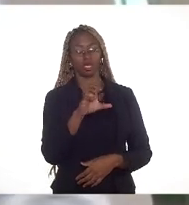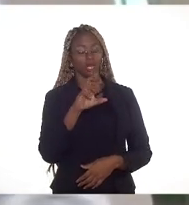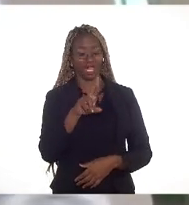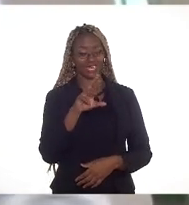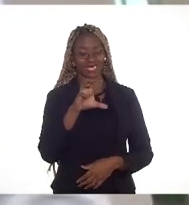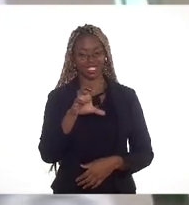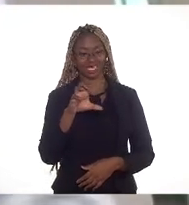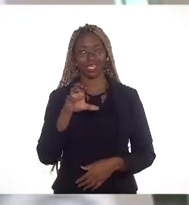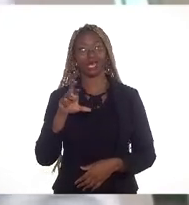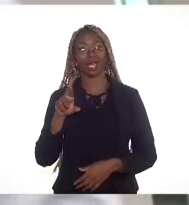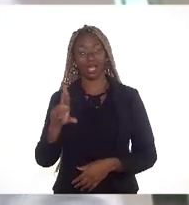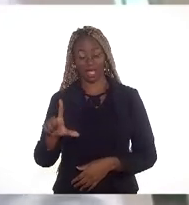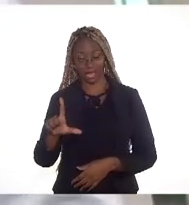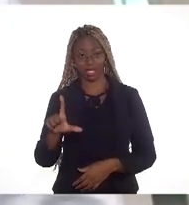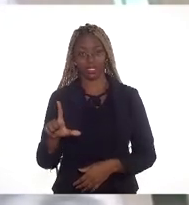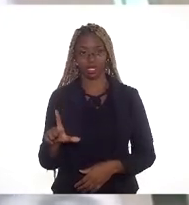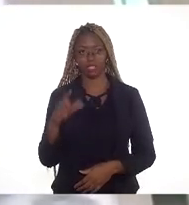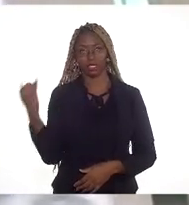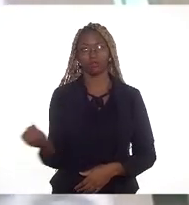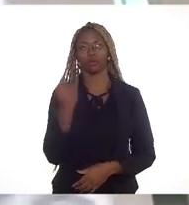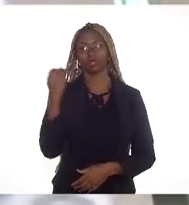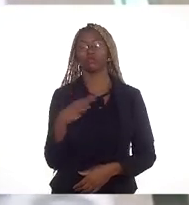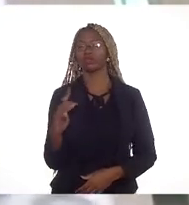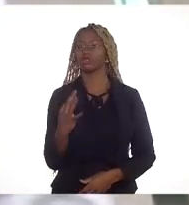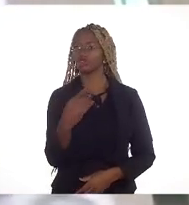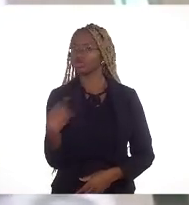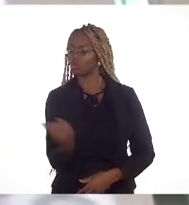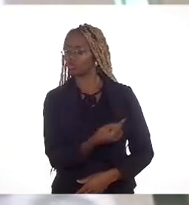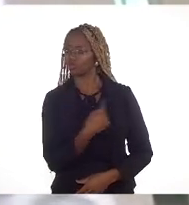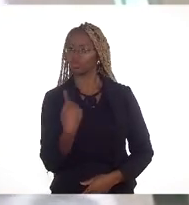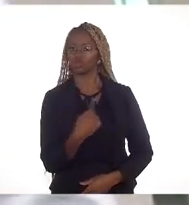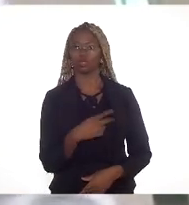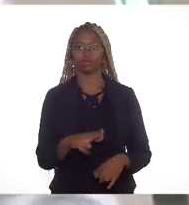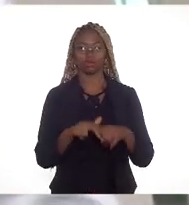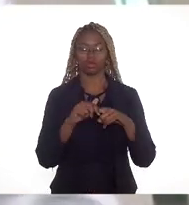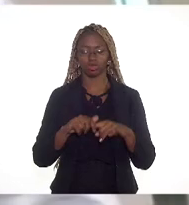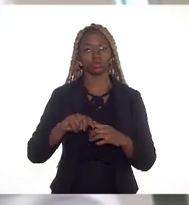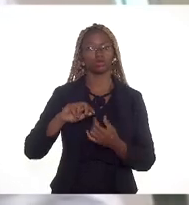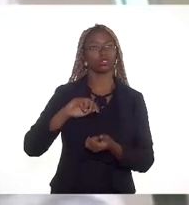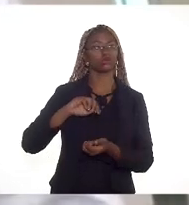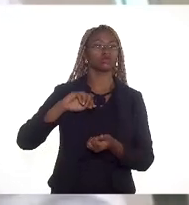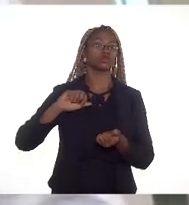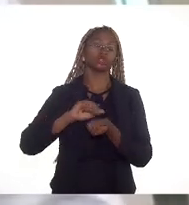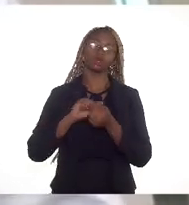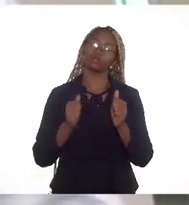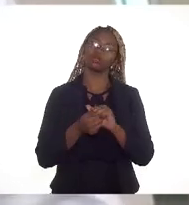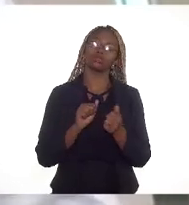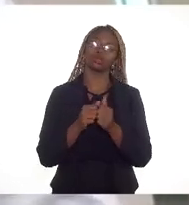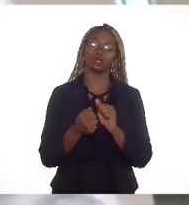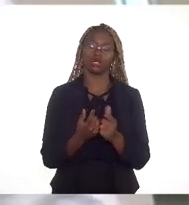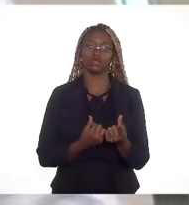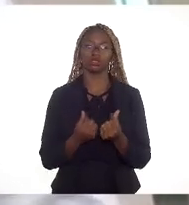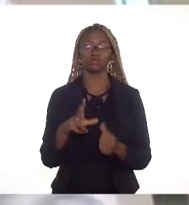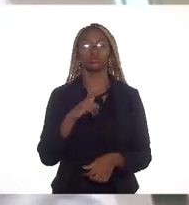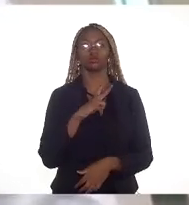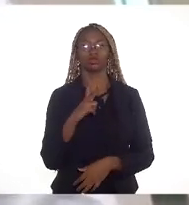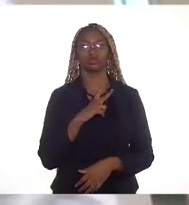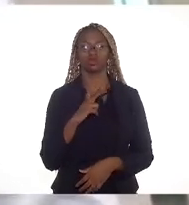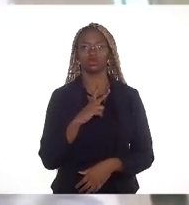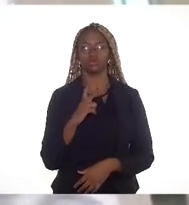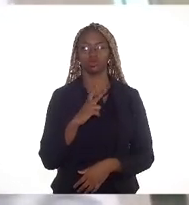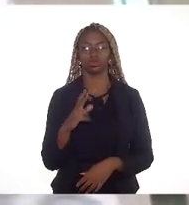da RCL. É importante para todos nós, para a gente fazer esse ajuste da despesa de pessoal da maneira